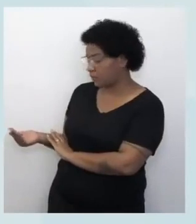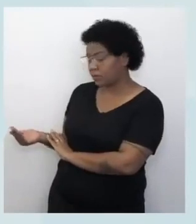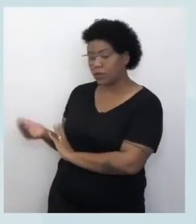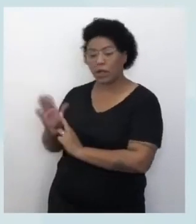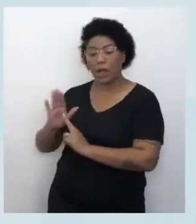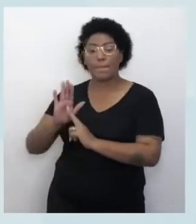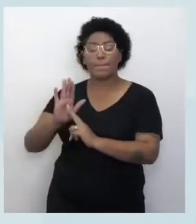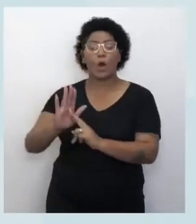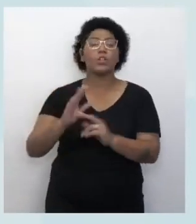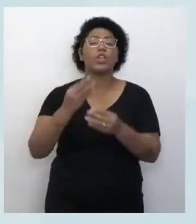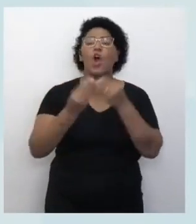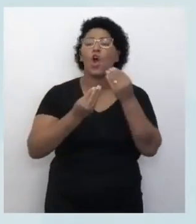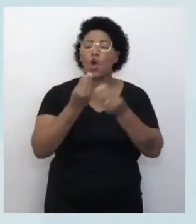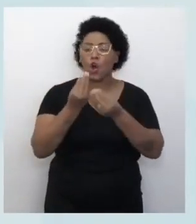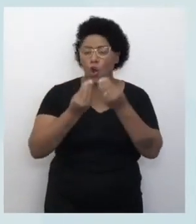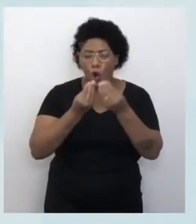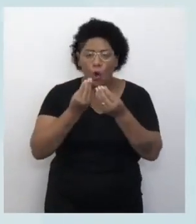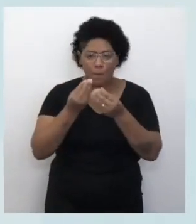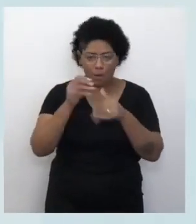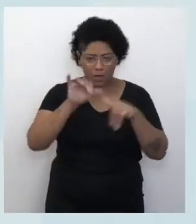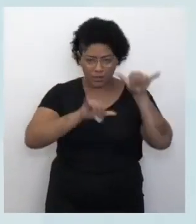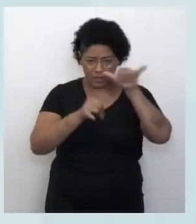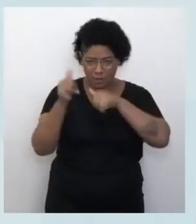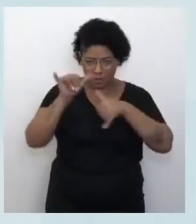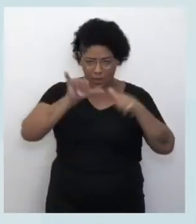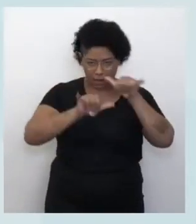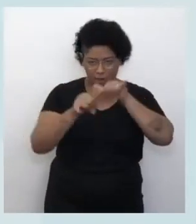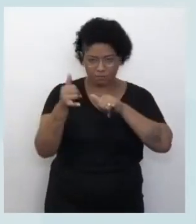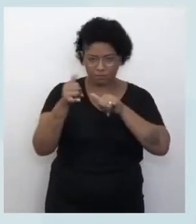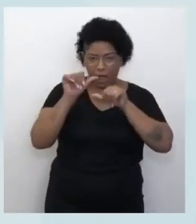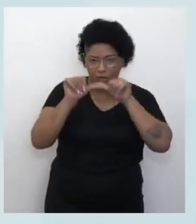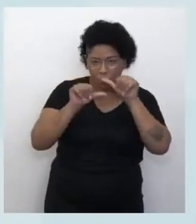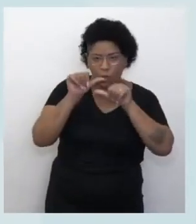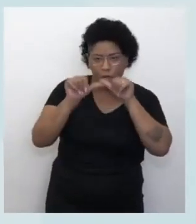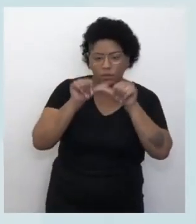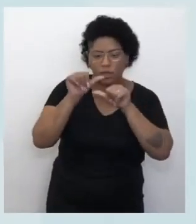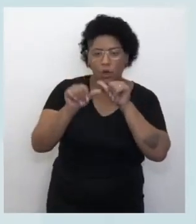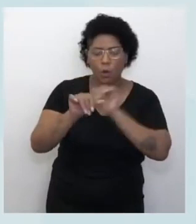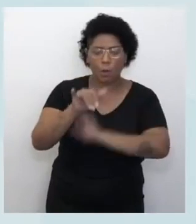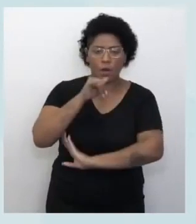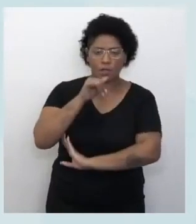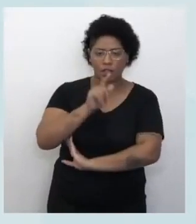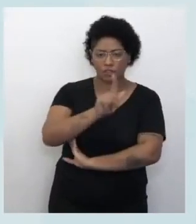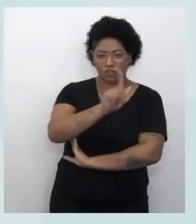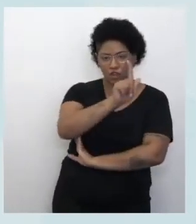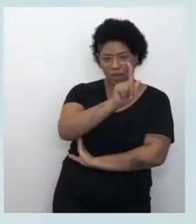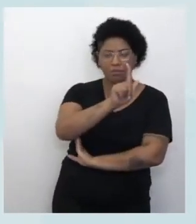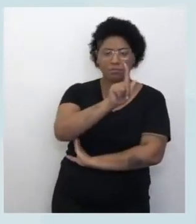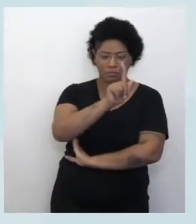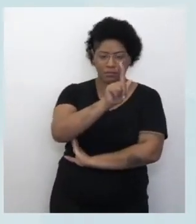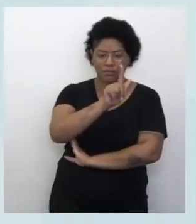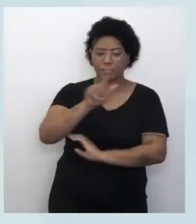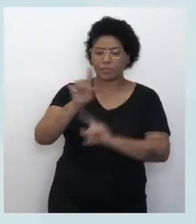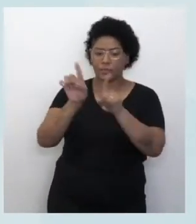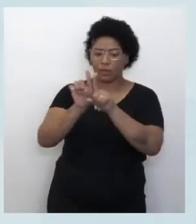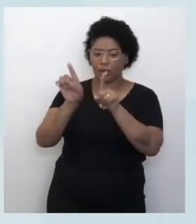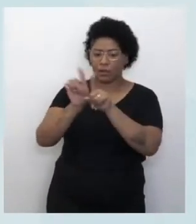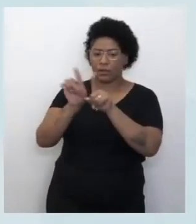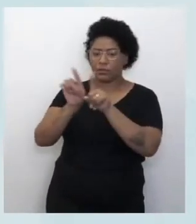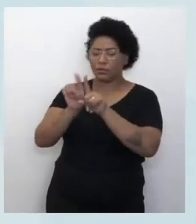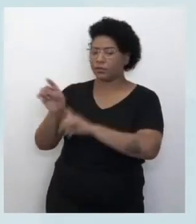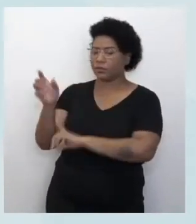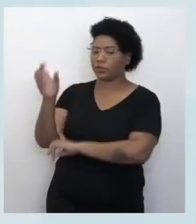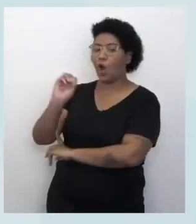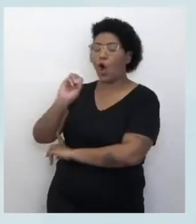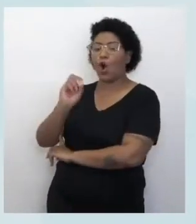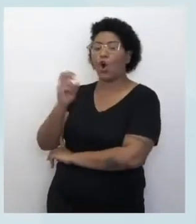os estados físicos da substância. Que nós temos aqui a letra G, né, o estado gasoso, aqui também o gás de